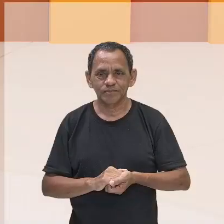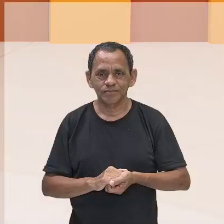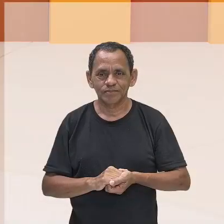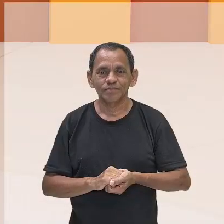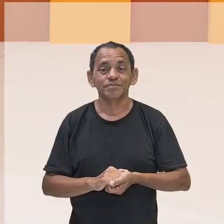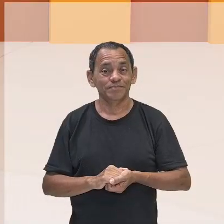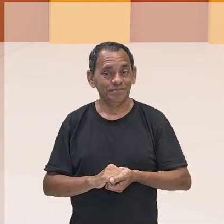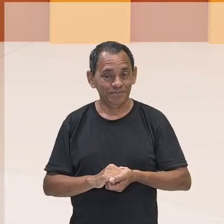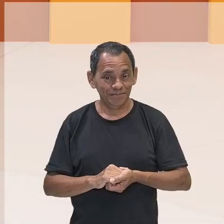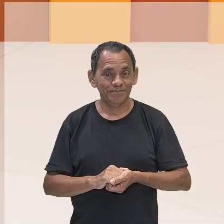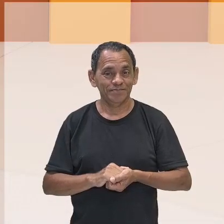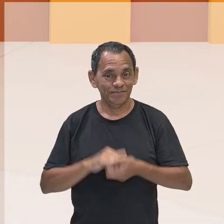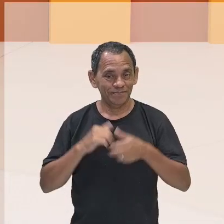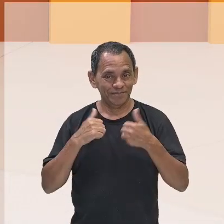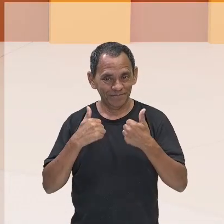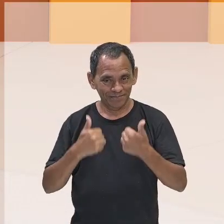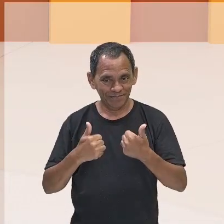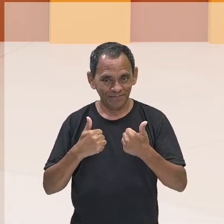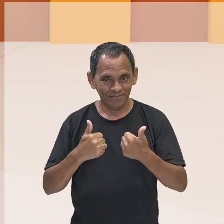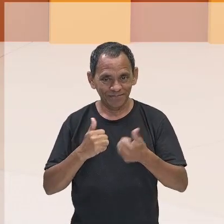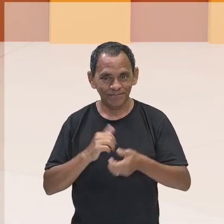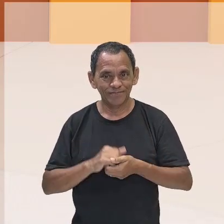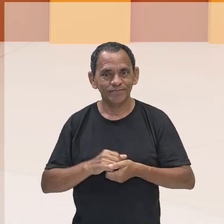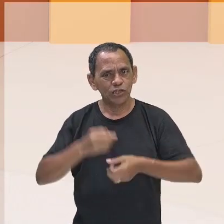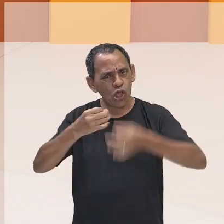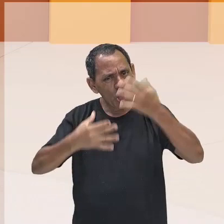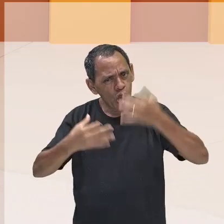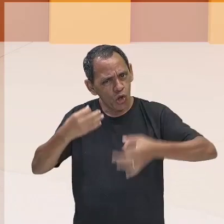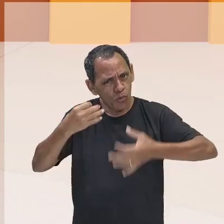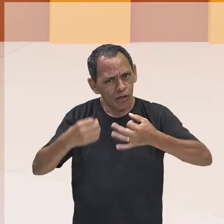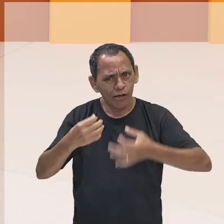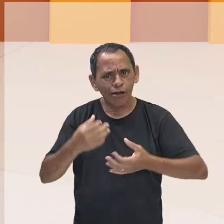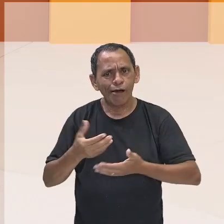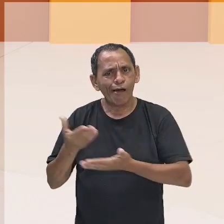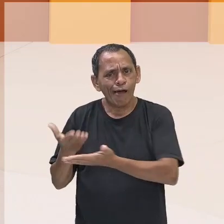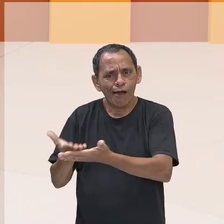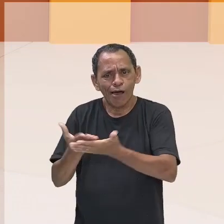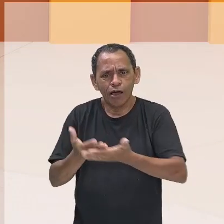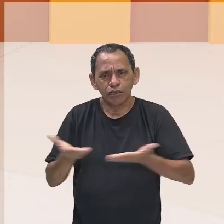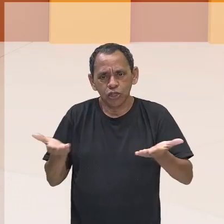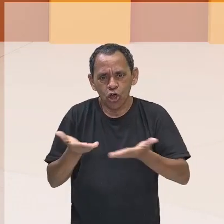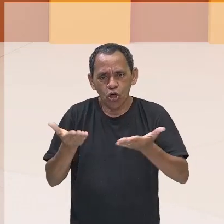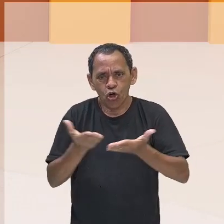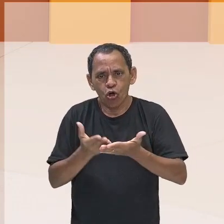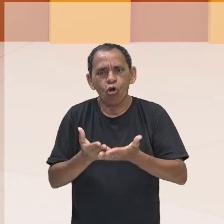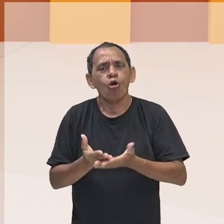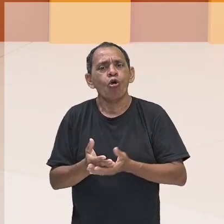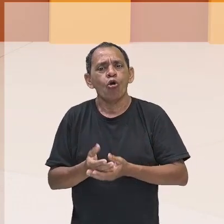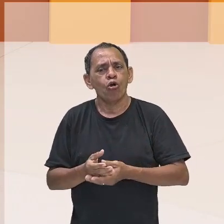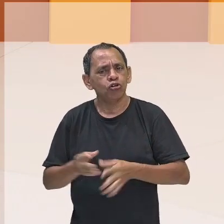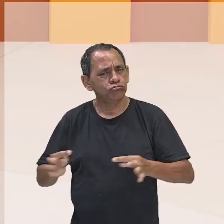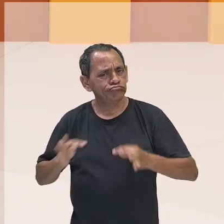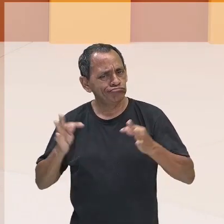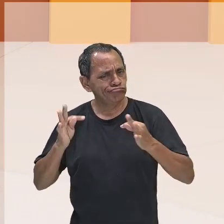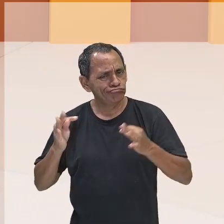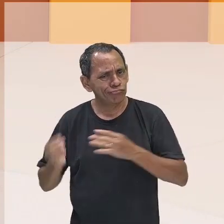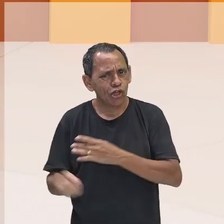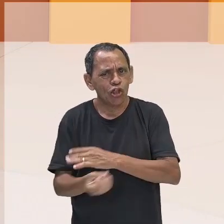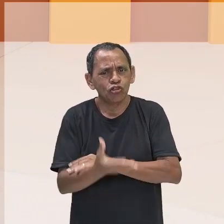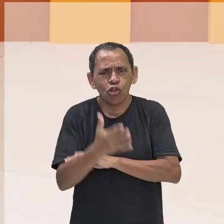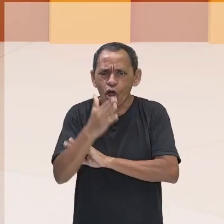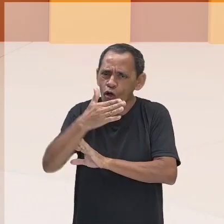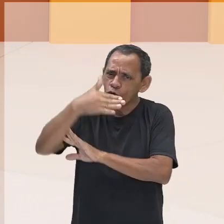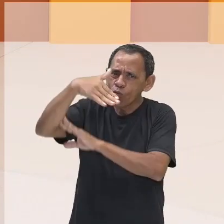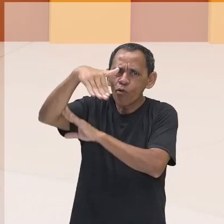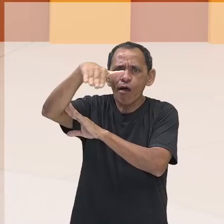É isso aí, gente. Então, vamos falar aí sobre essas novas tecnologias no tratamento do espaço, né, da